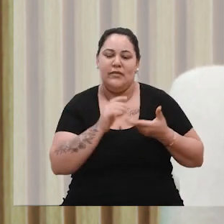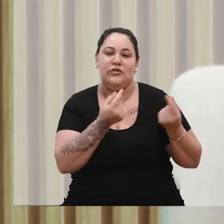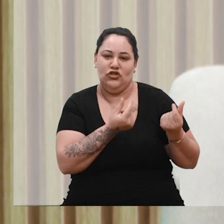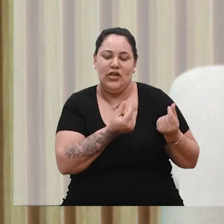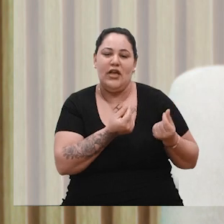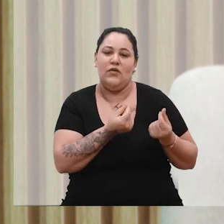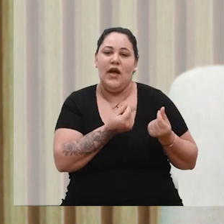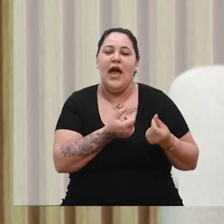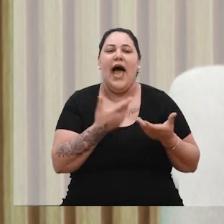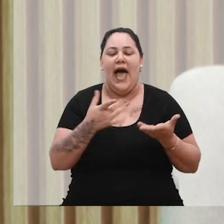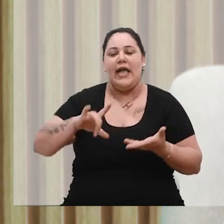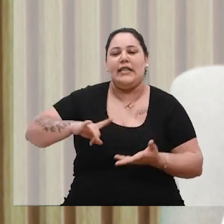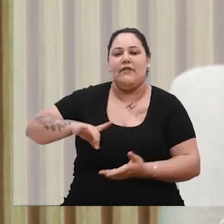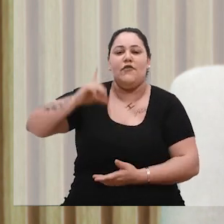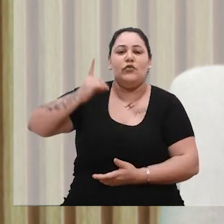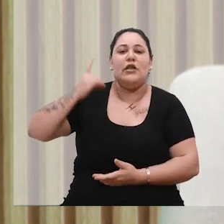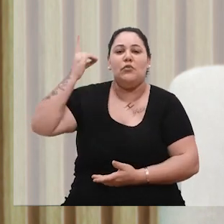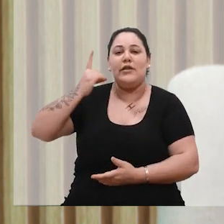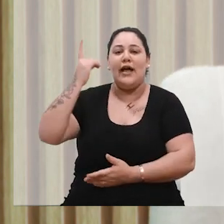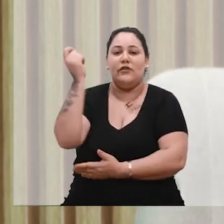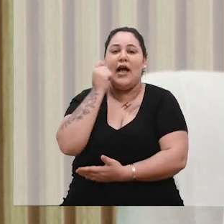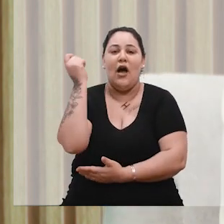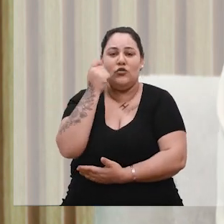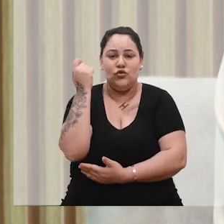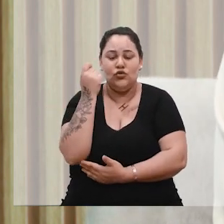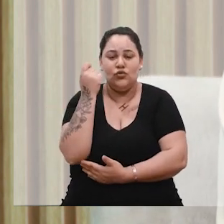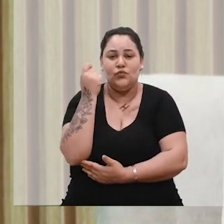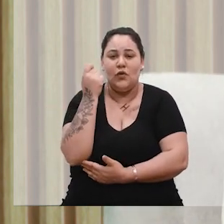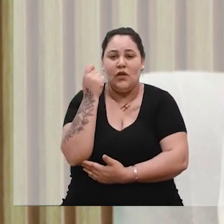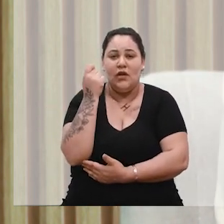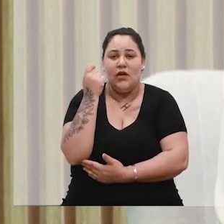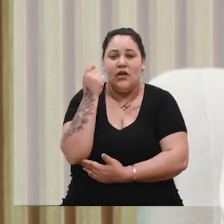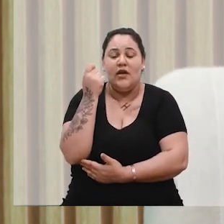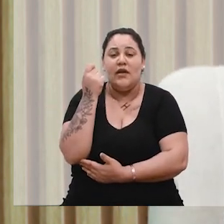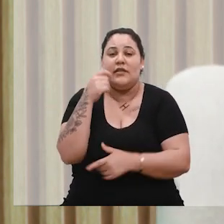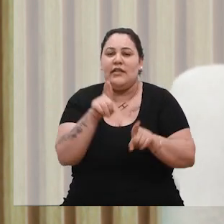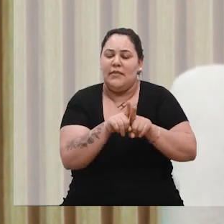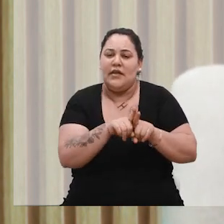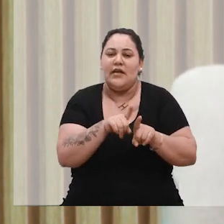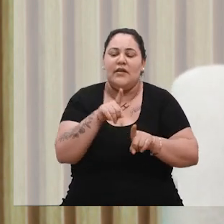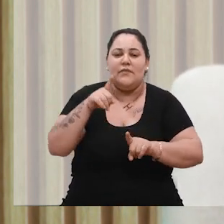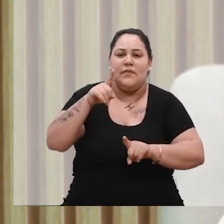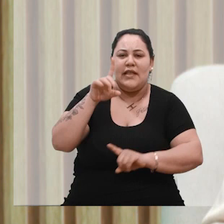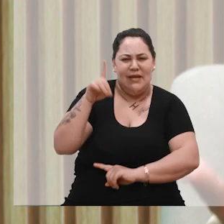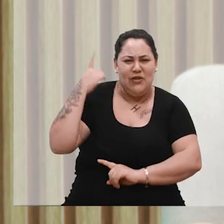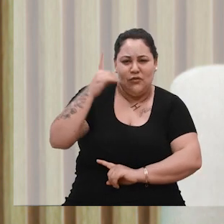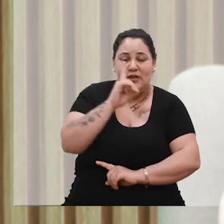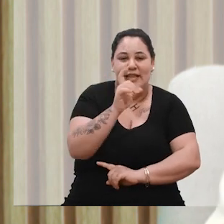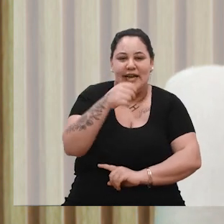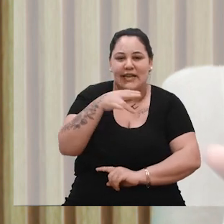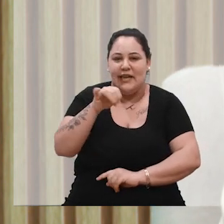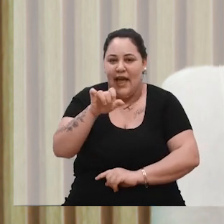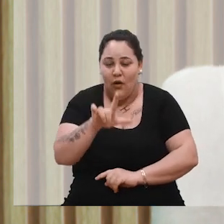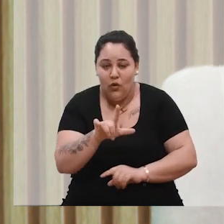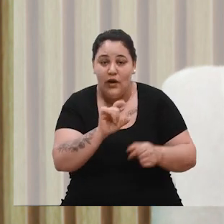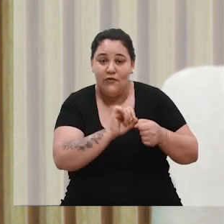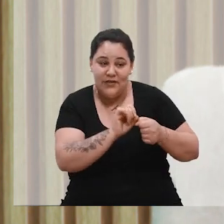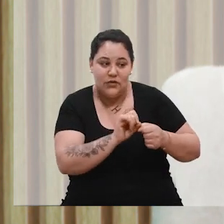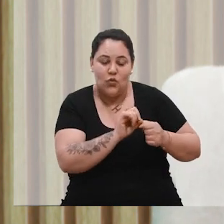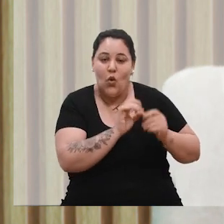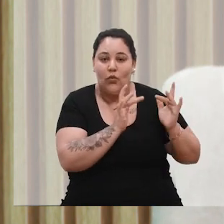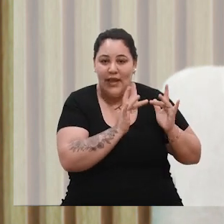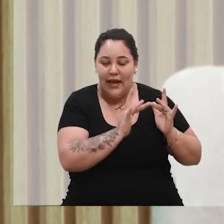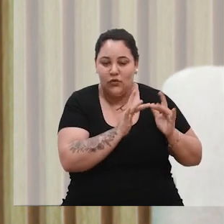e aí um deputado gaúcho, né, que é um deputado de Pelotas, o deputado Daniel Triciciac, ele disse, conversei com ele, é do partido,